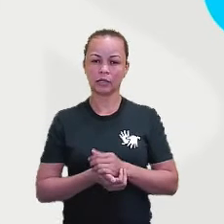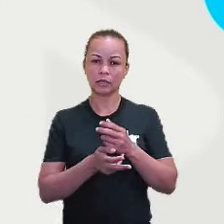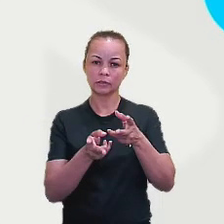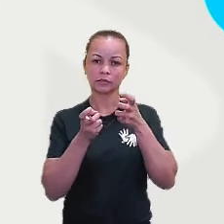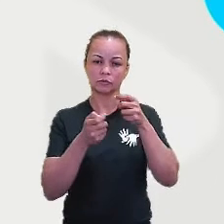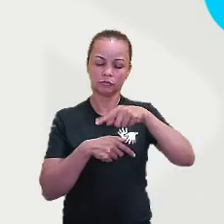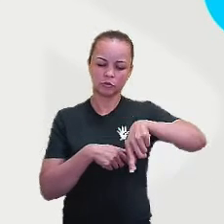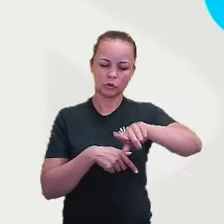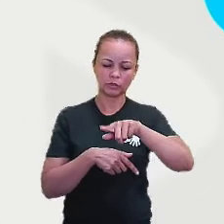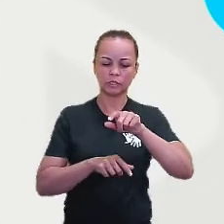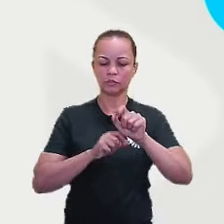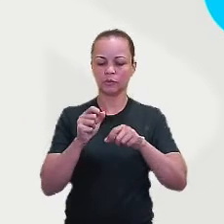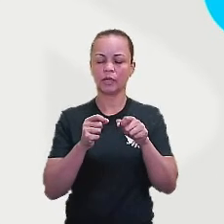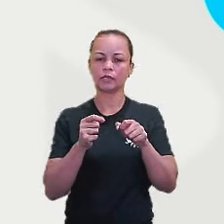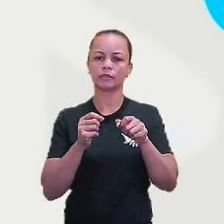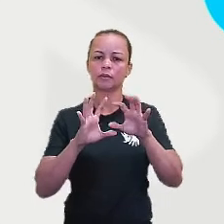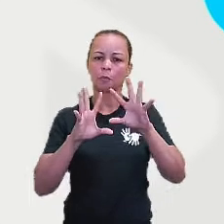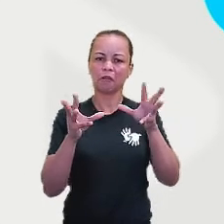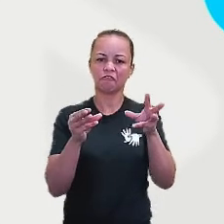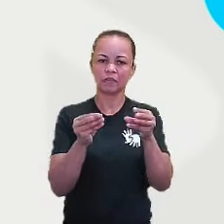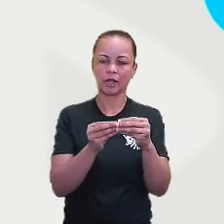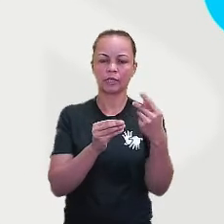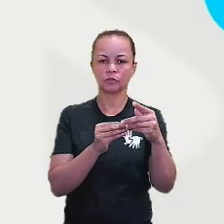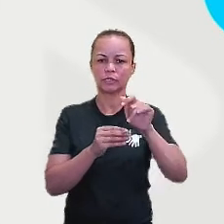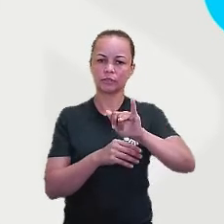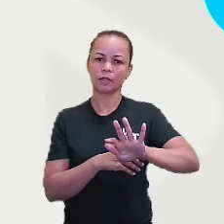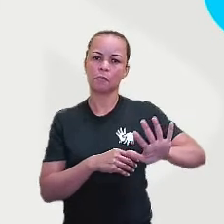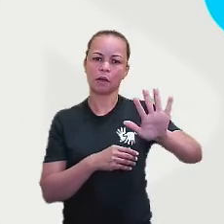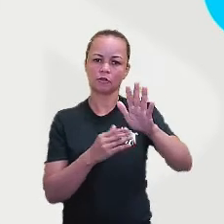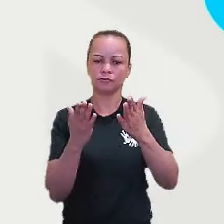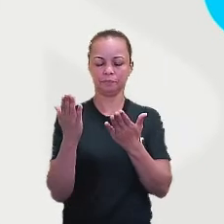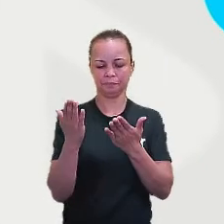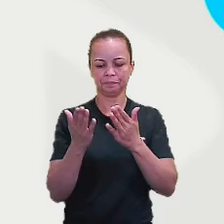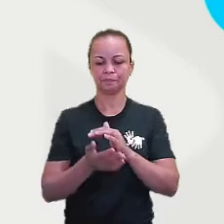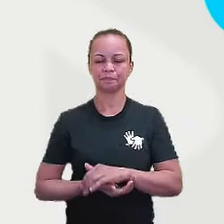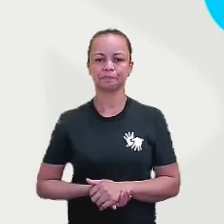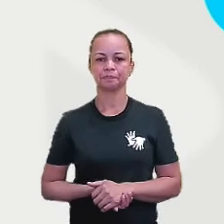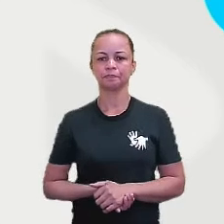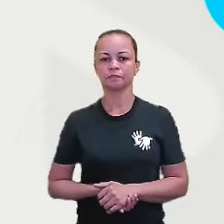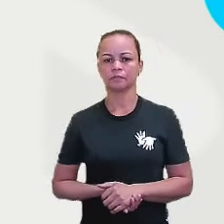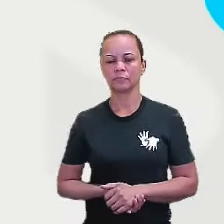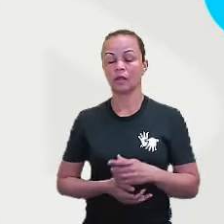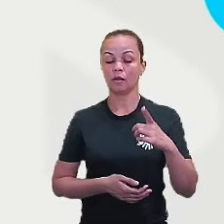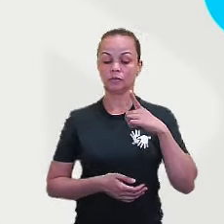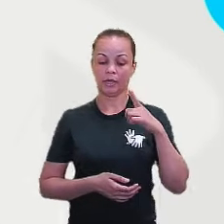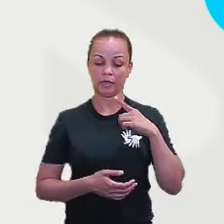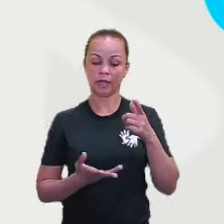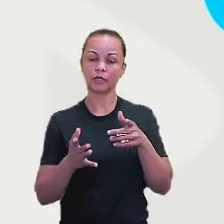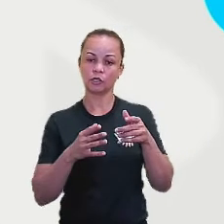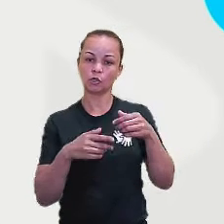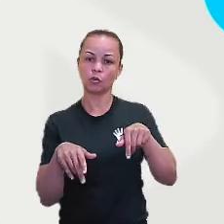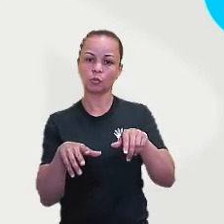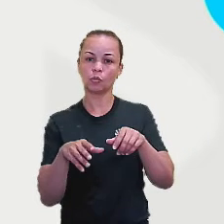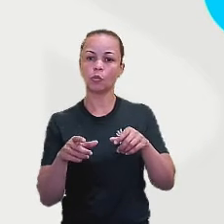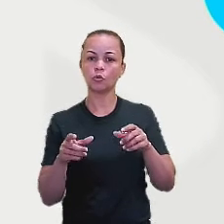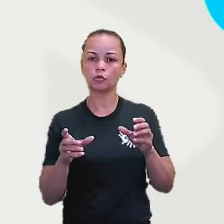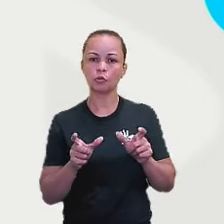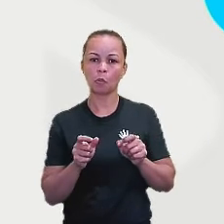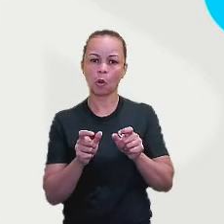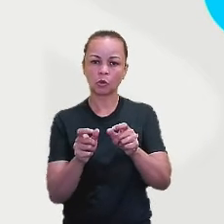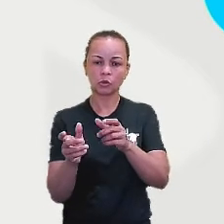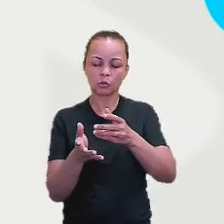essa relação aí, está simplificada nesse recorte aí, nesse infográfico aí, nessa imagem. Então você tem aí os produtores, os seres que